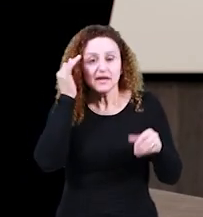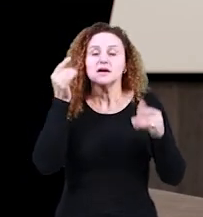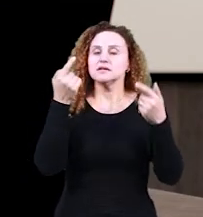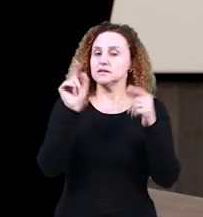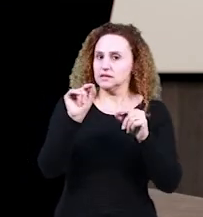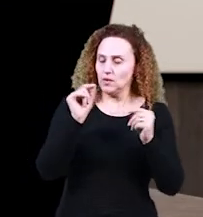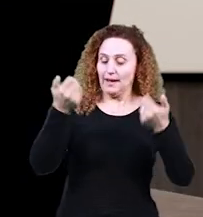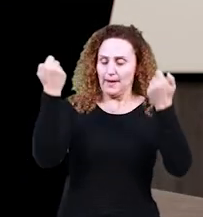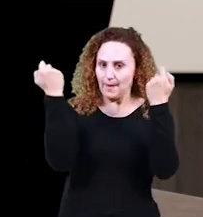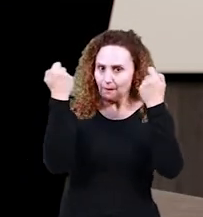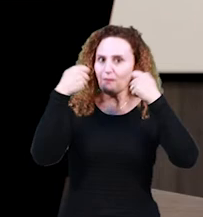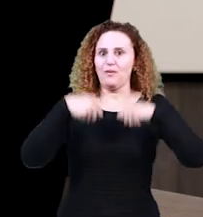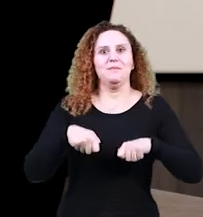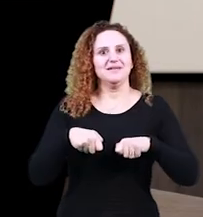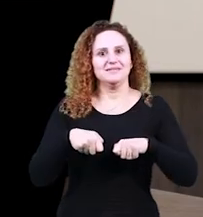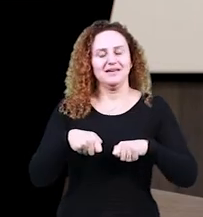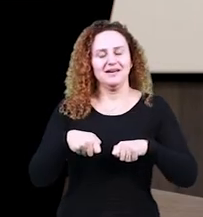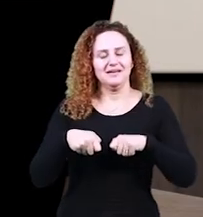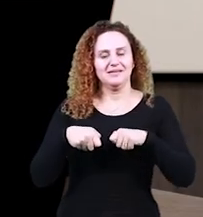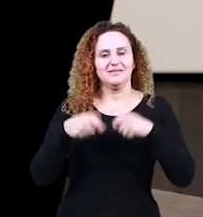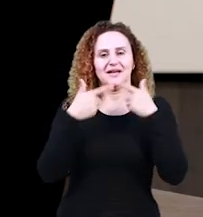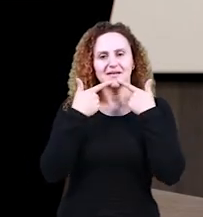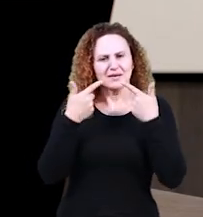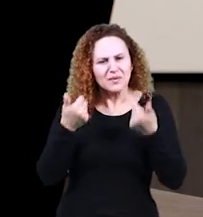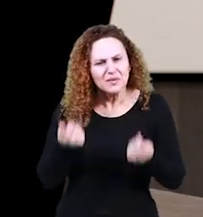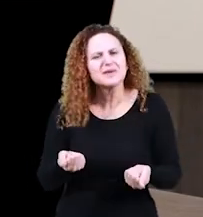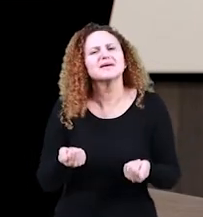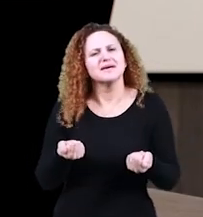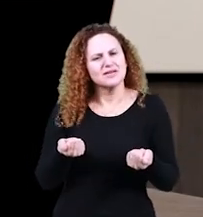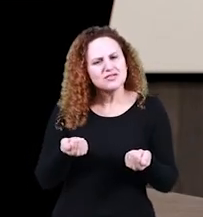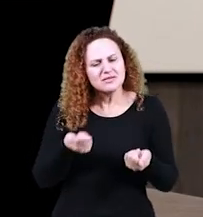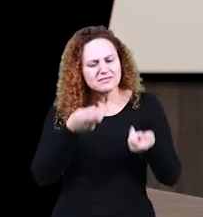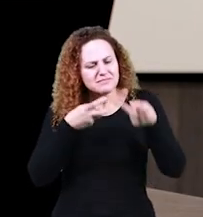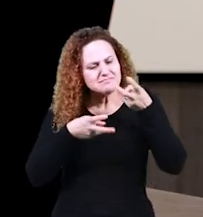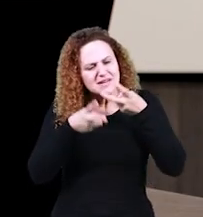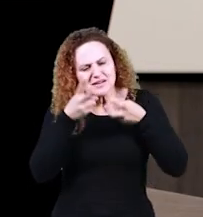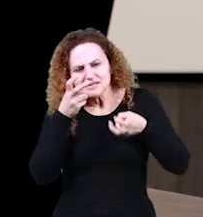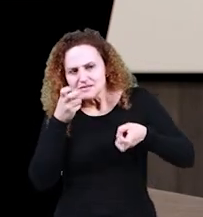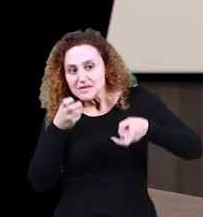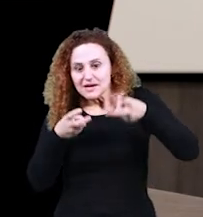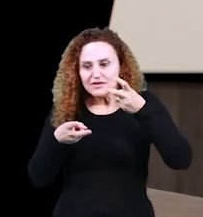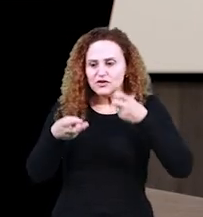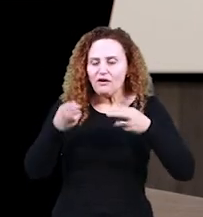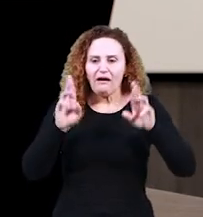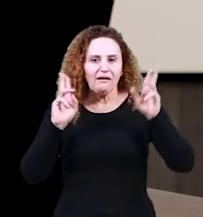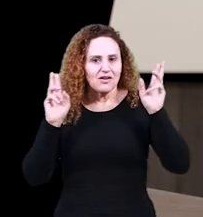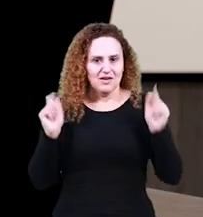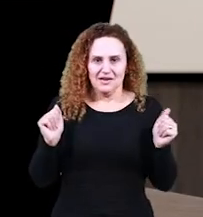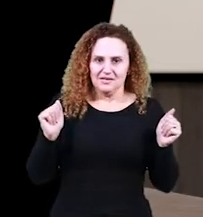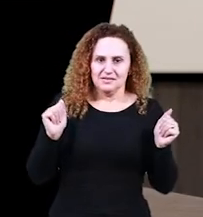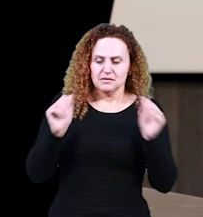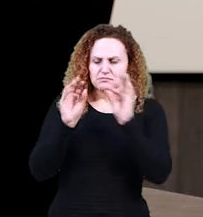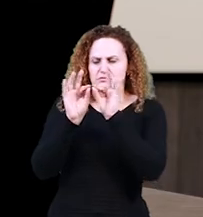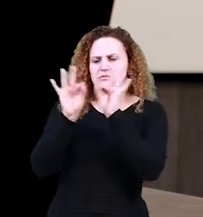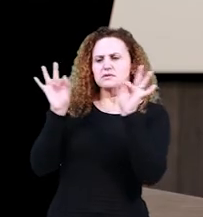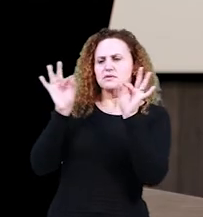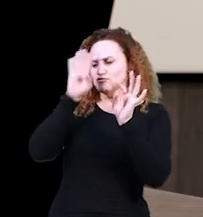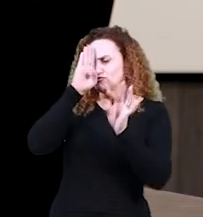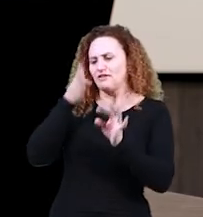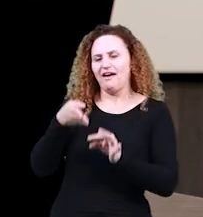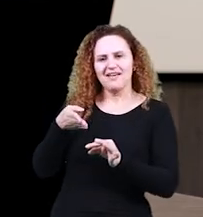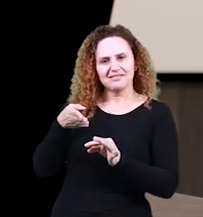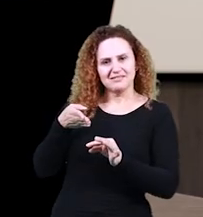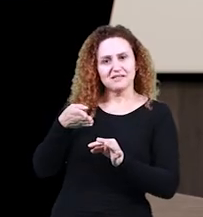que é a competência linguística do falante que dá conta de distinguir Então as frases gramaticais das a